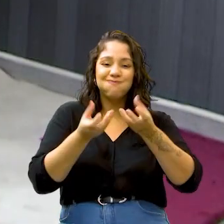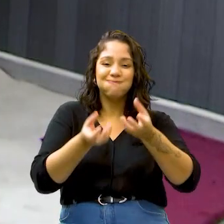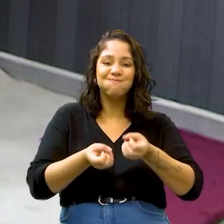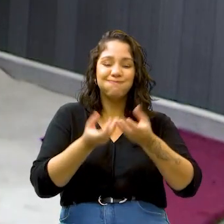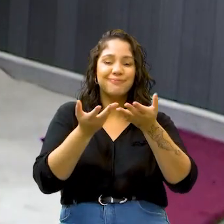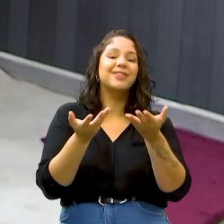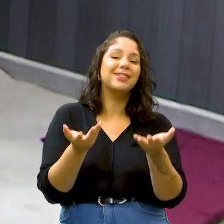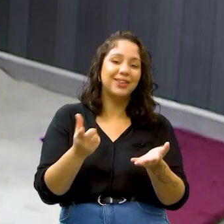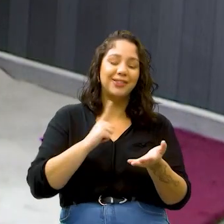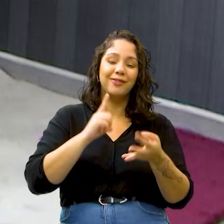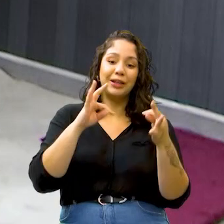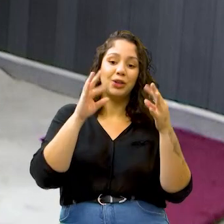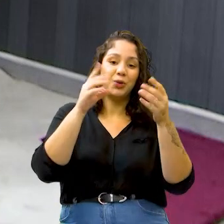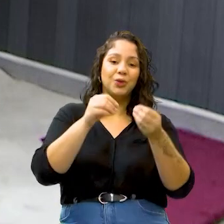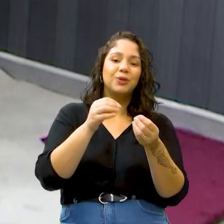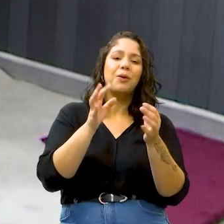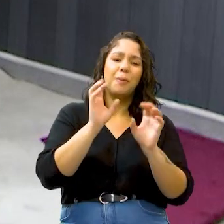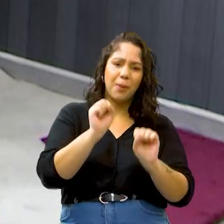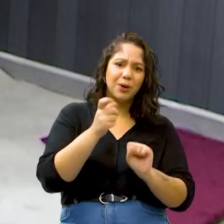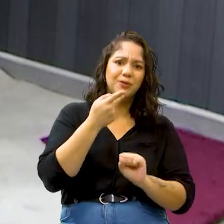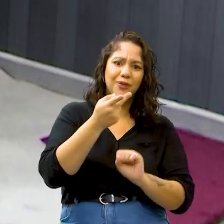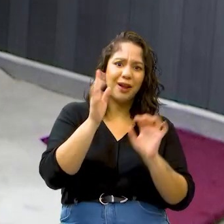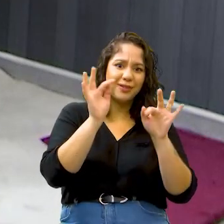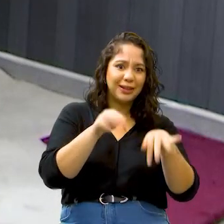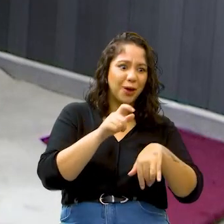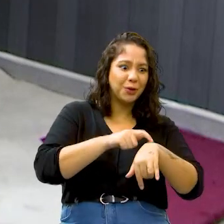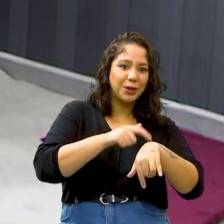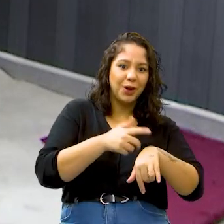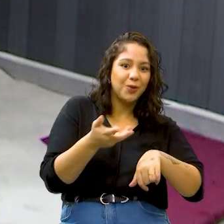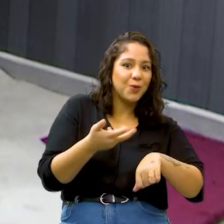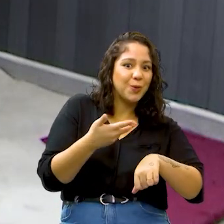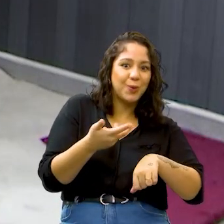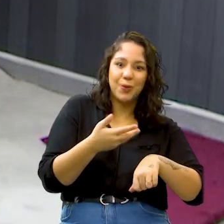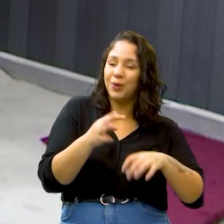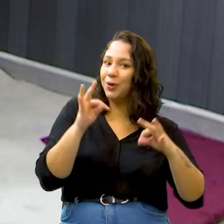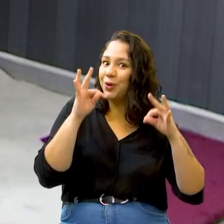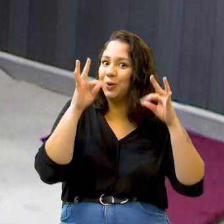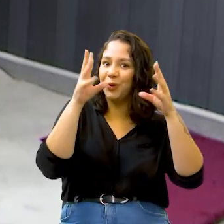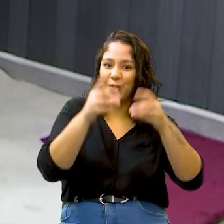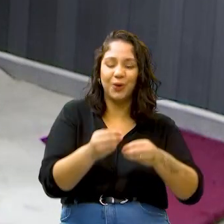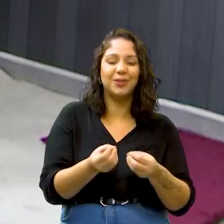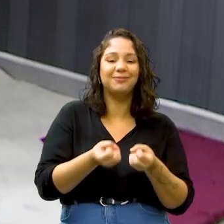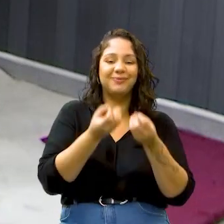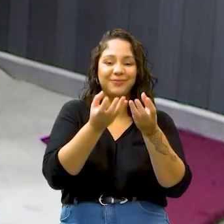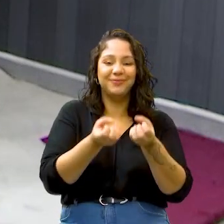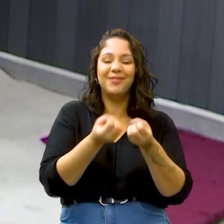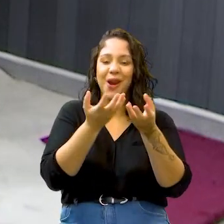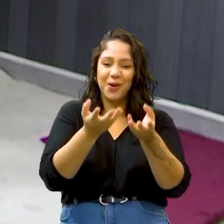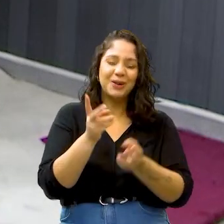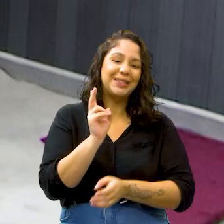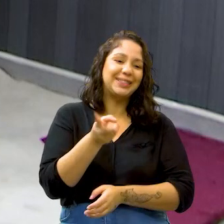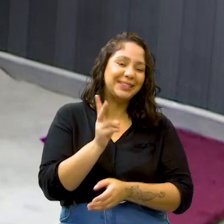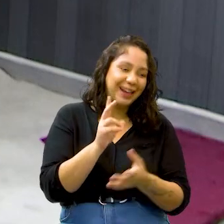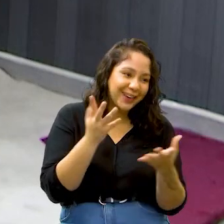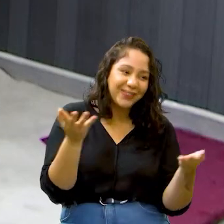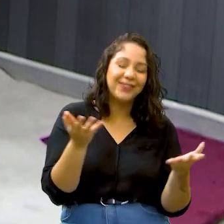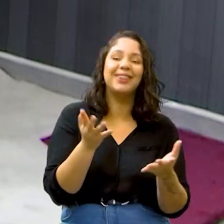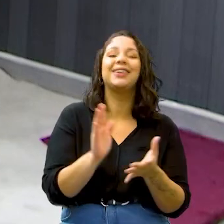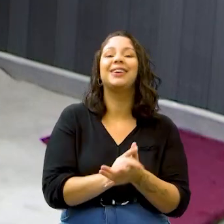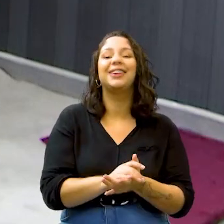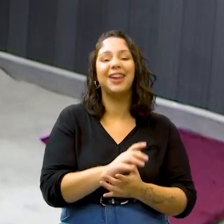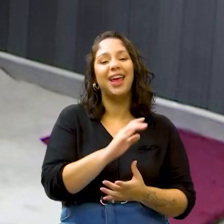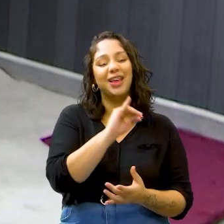certamente ficou muito bem informado as considerações finais rápido tempo o professor trouxe todas as informações aí